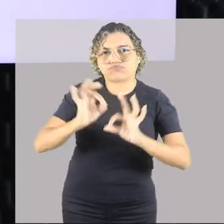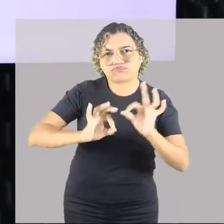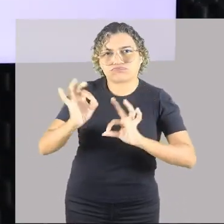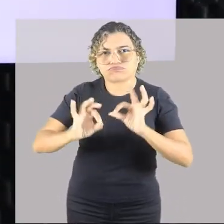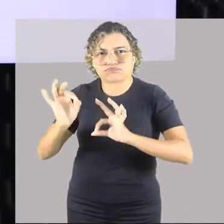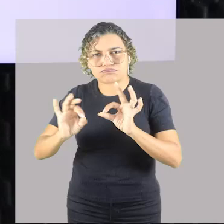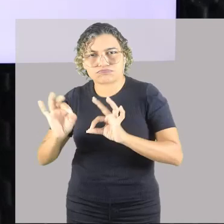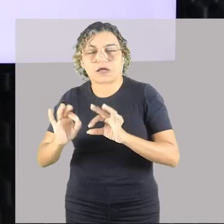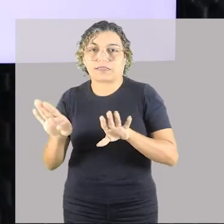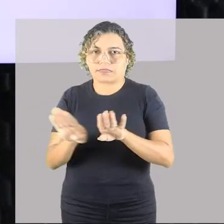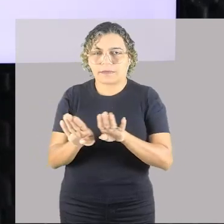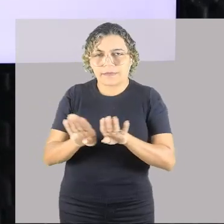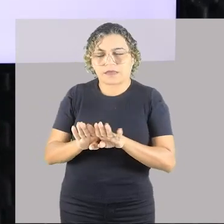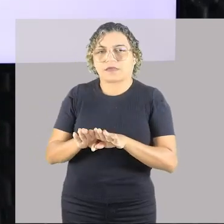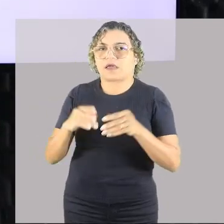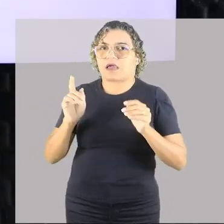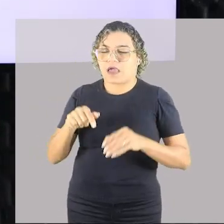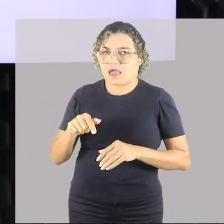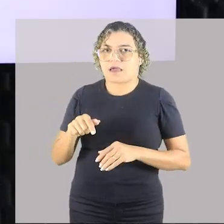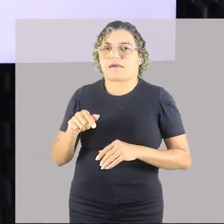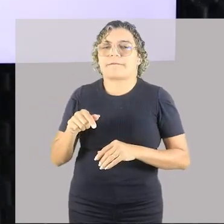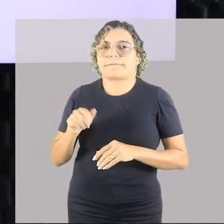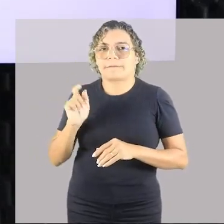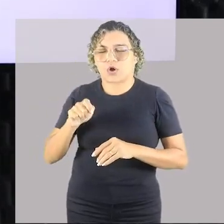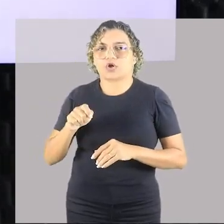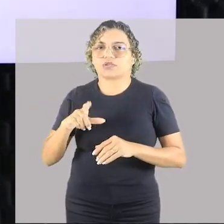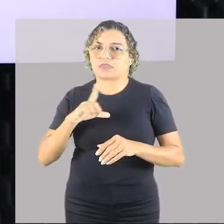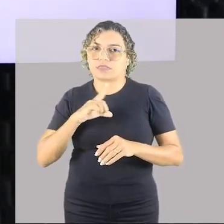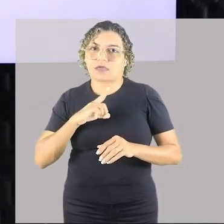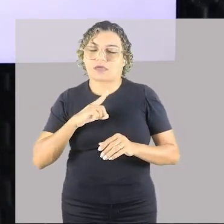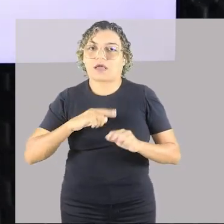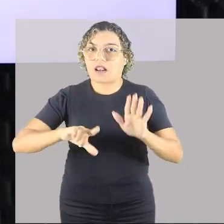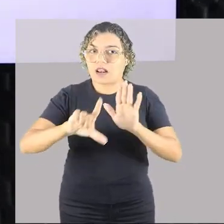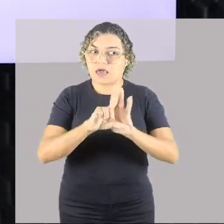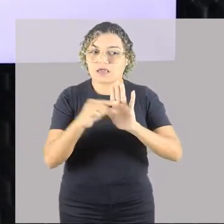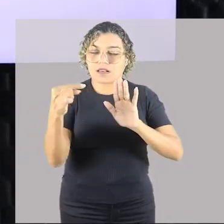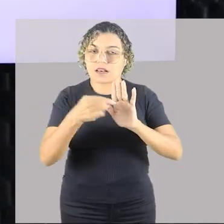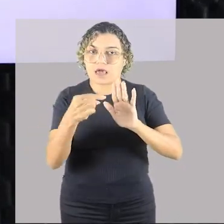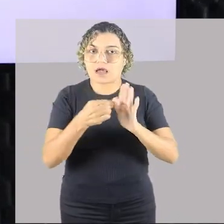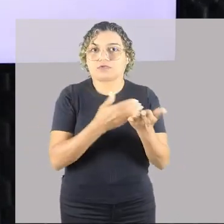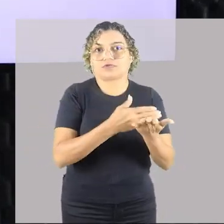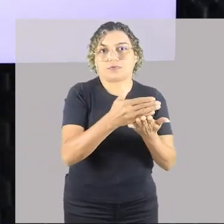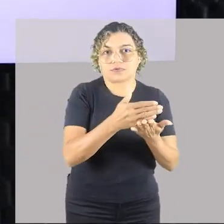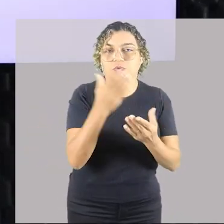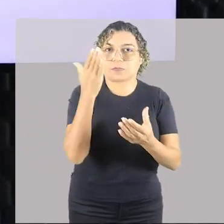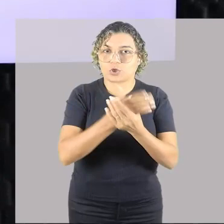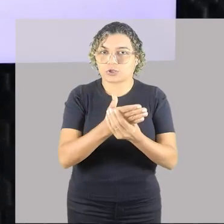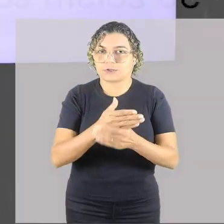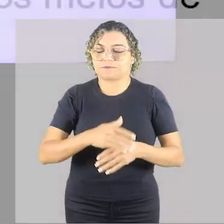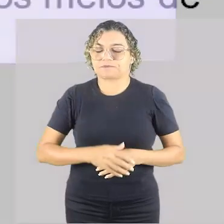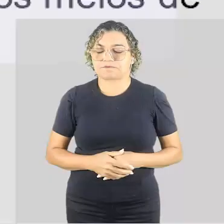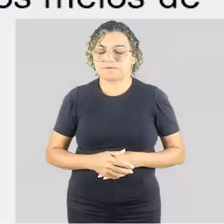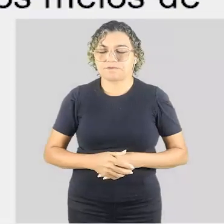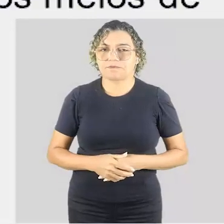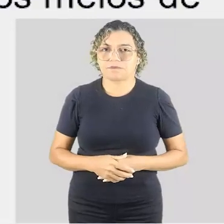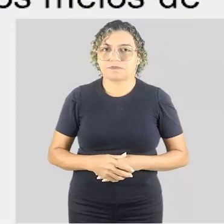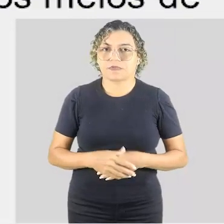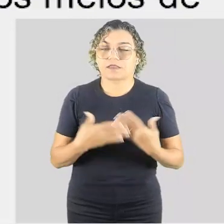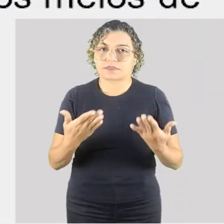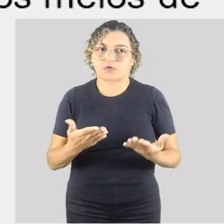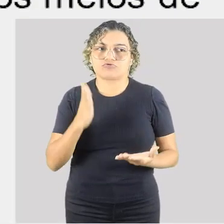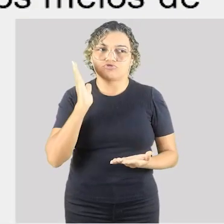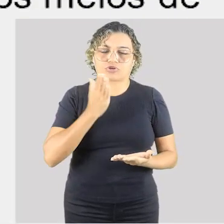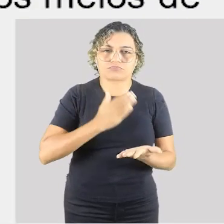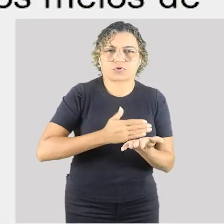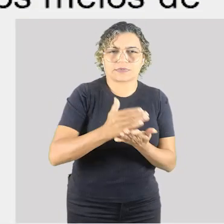participação das partes interessadas. Isso pode ser visto e pode ser previsto lá no momento da instauração do processo.